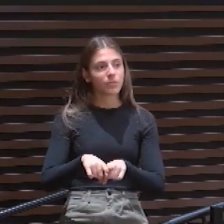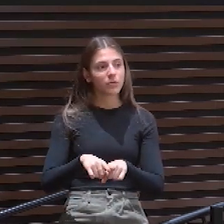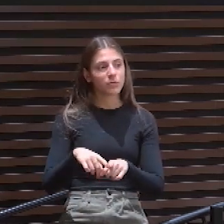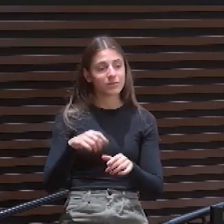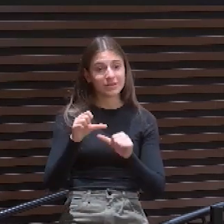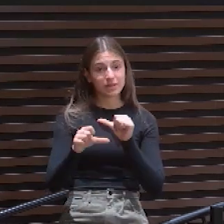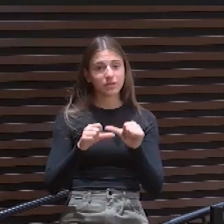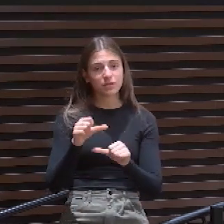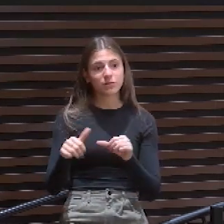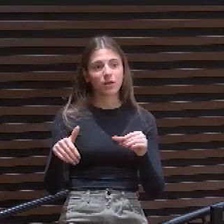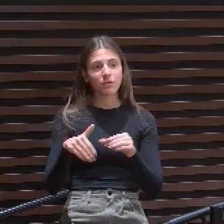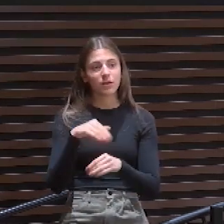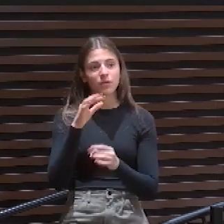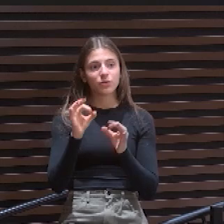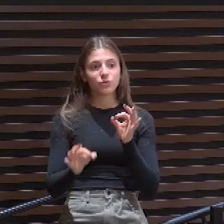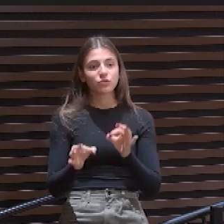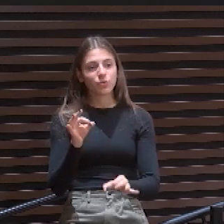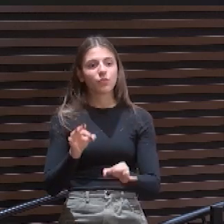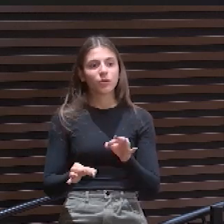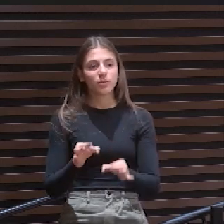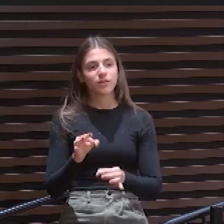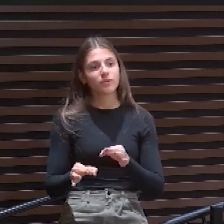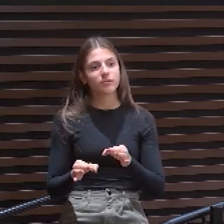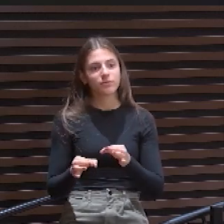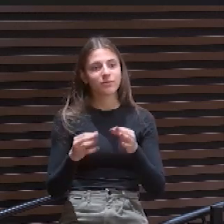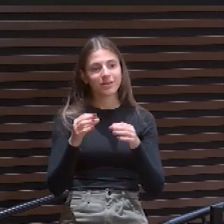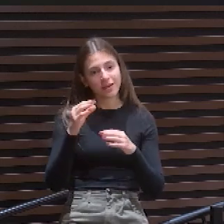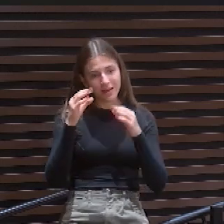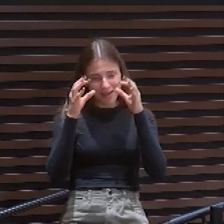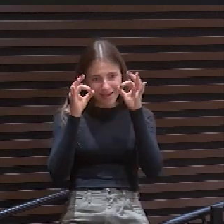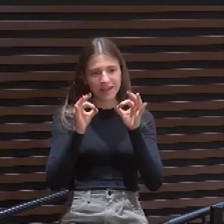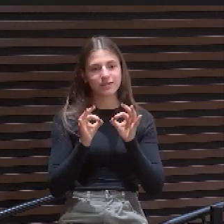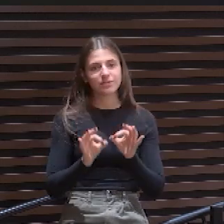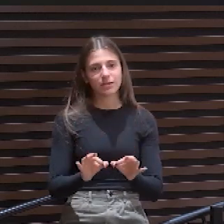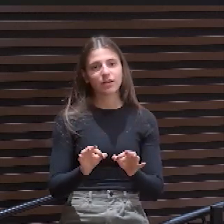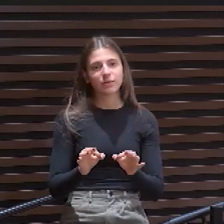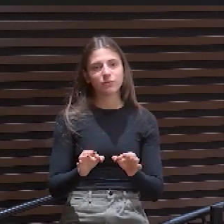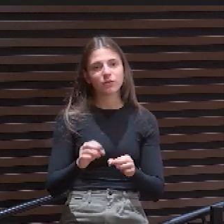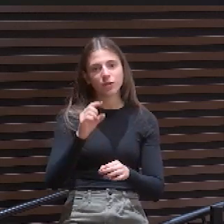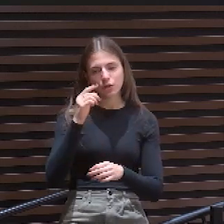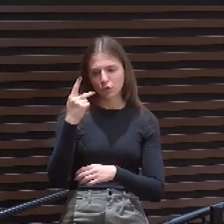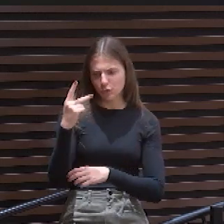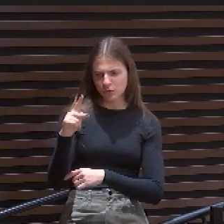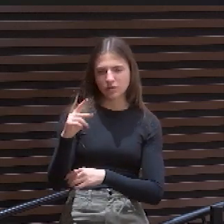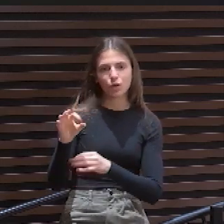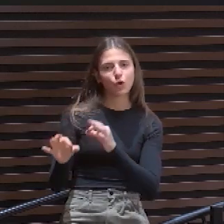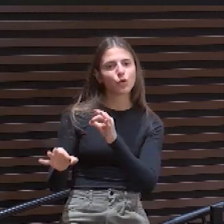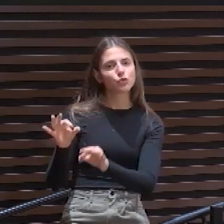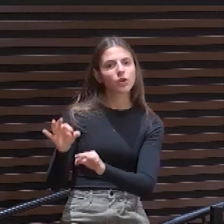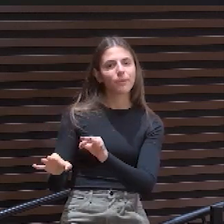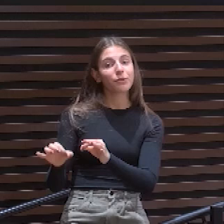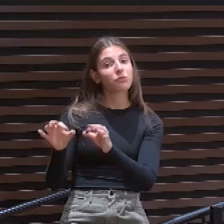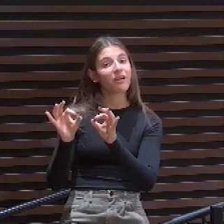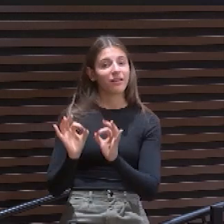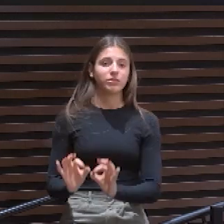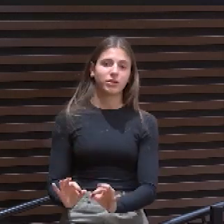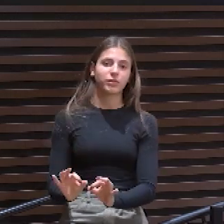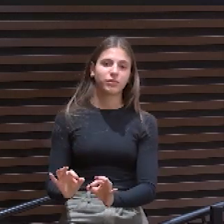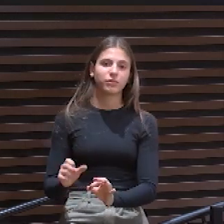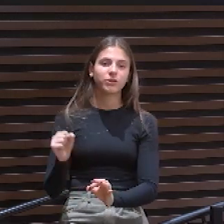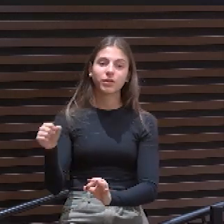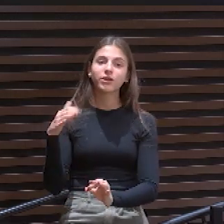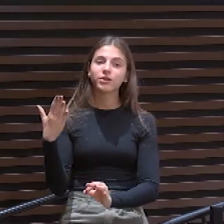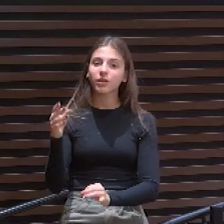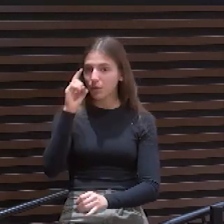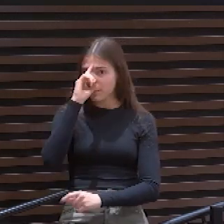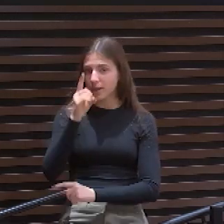juiz, de tal maneira que fica convencido que a sua sentença é verdadeira. E assim, o mandamento de